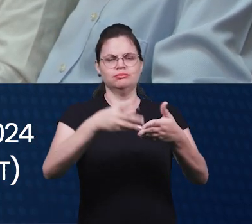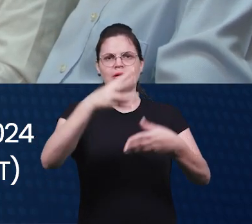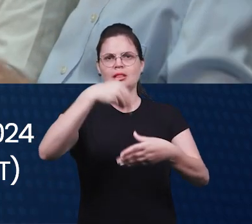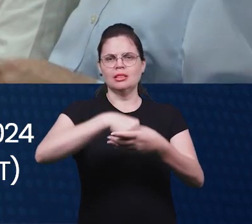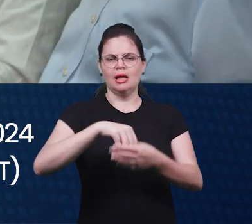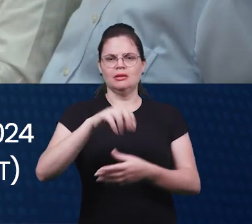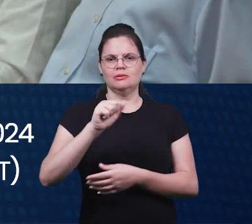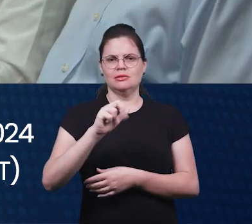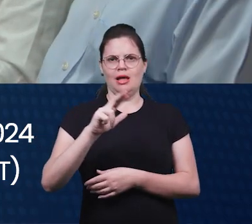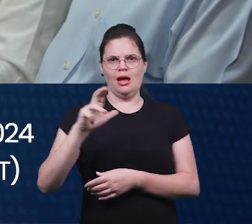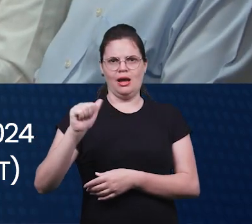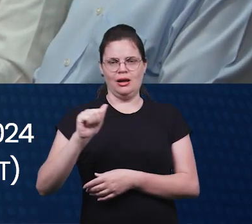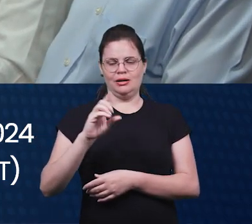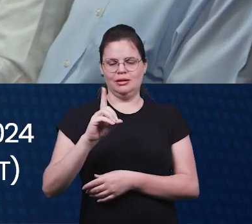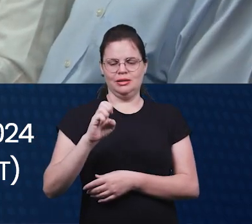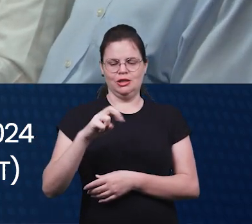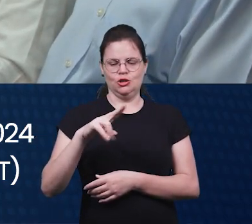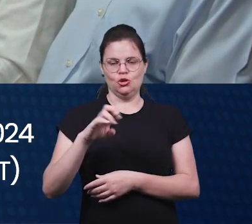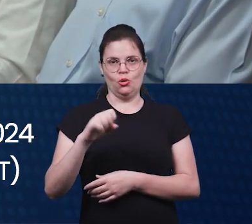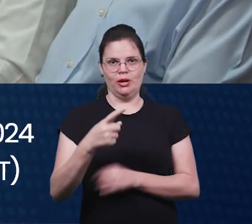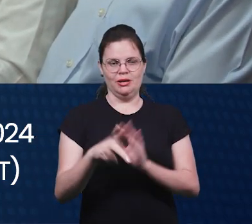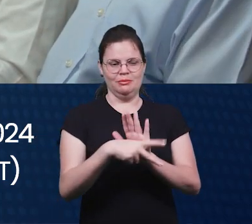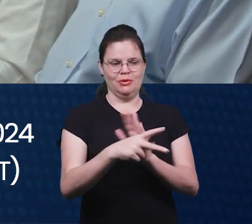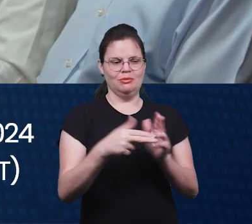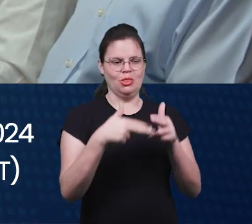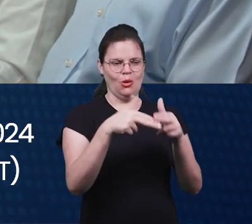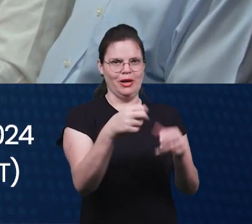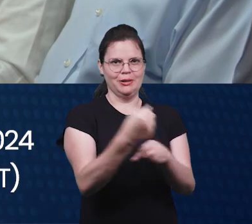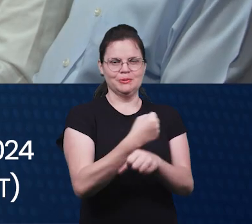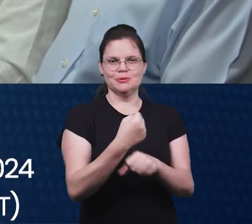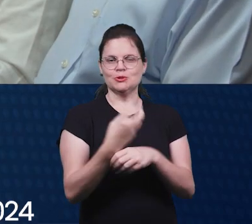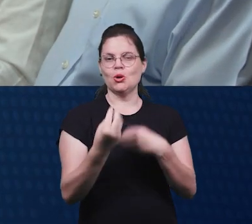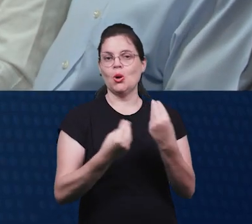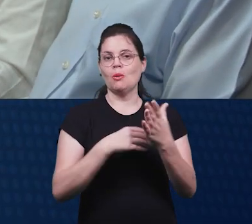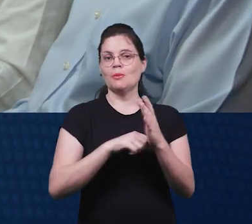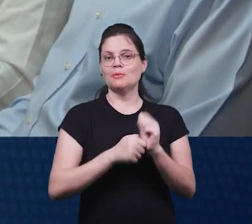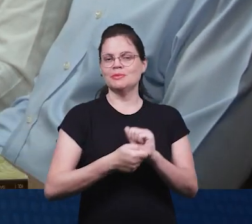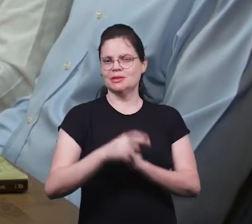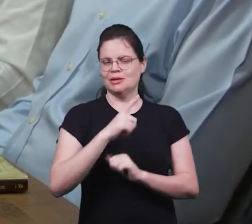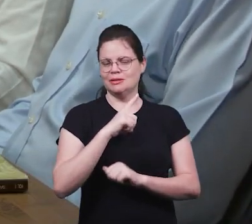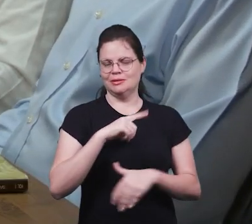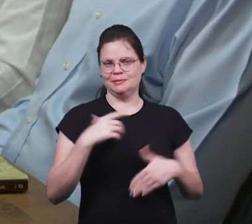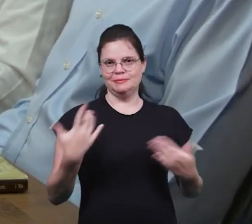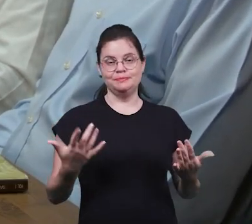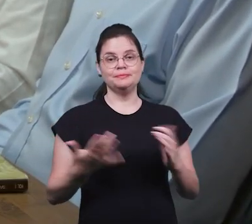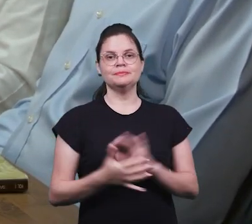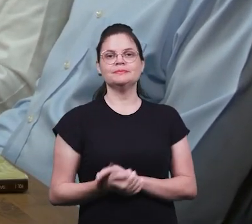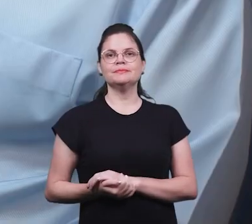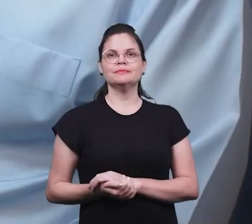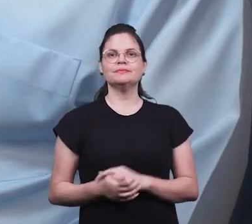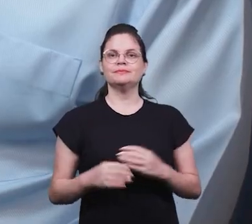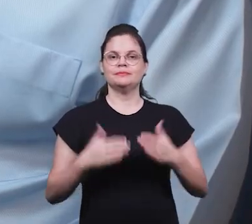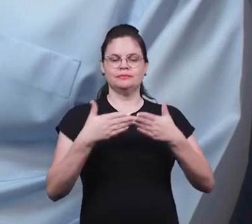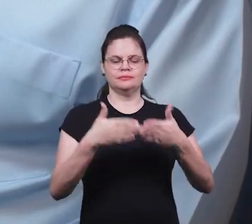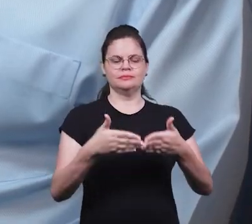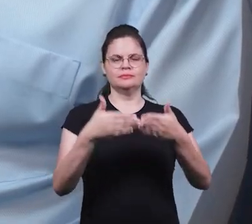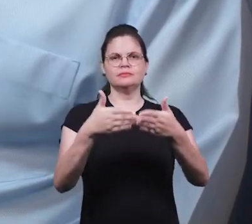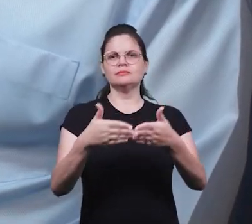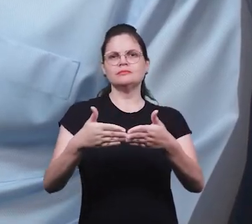escondidos aqui nesse momento, hein? É muito interessante. A Arca fala desse projeto de salvação,